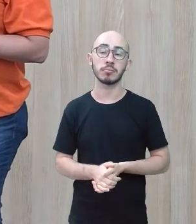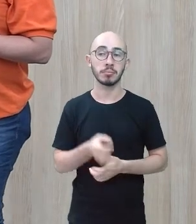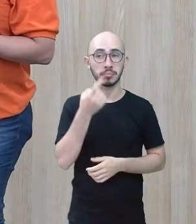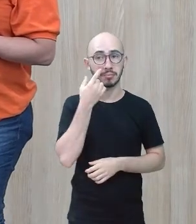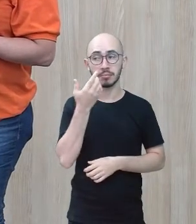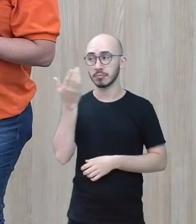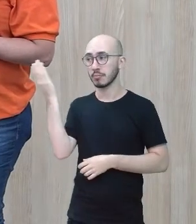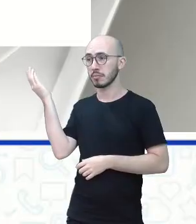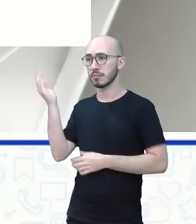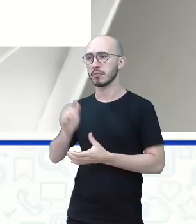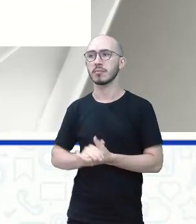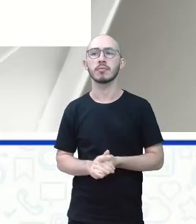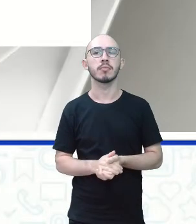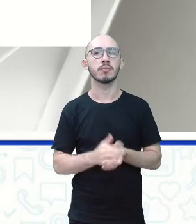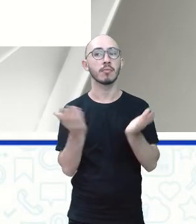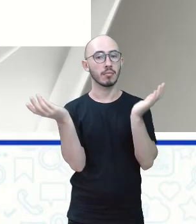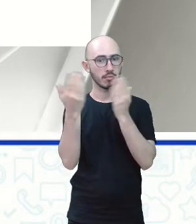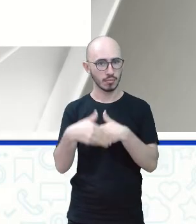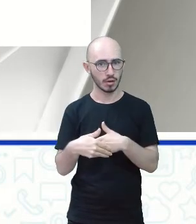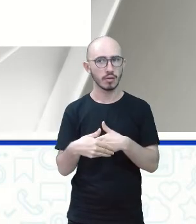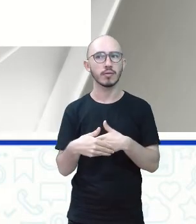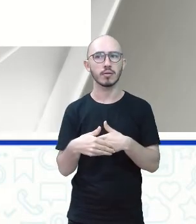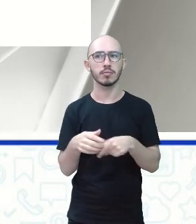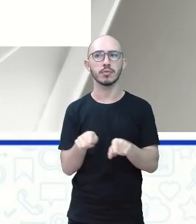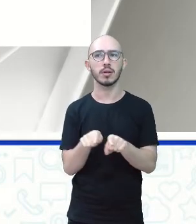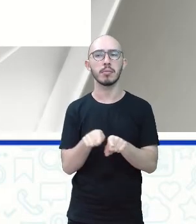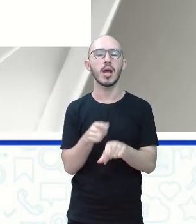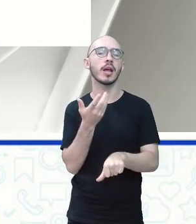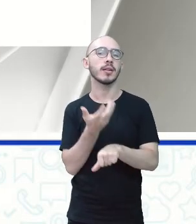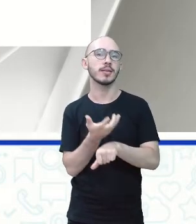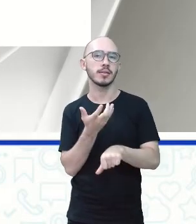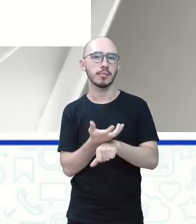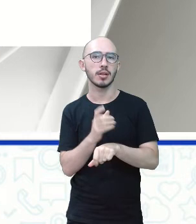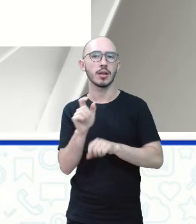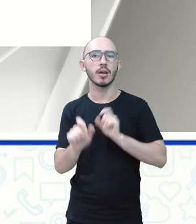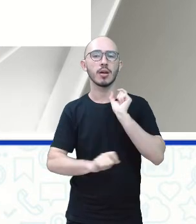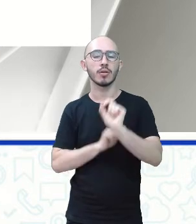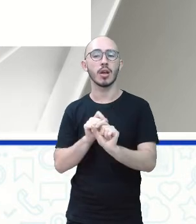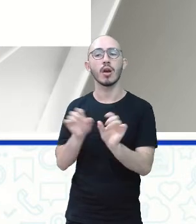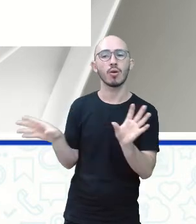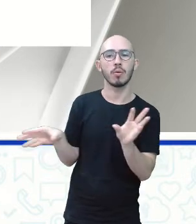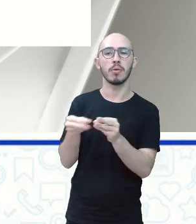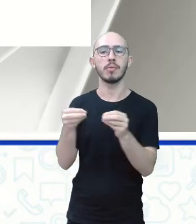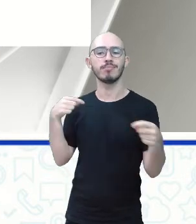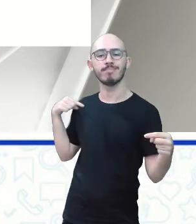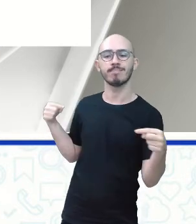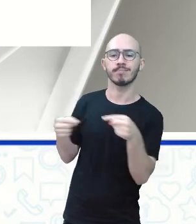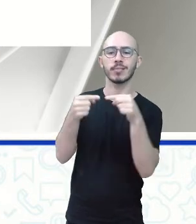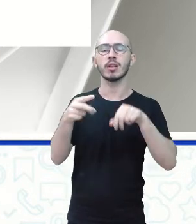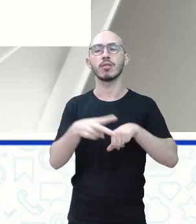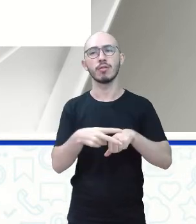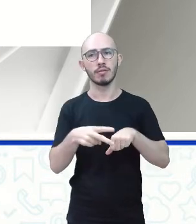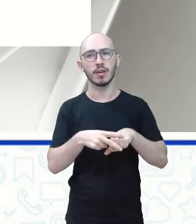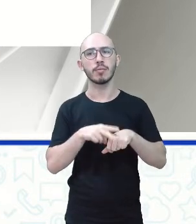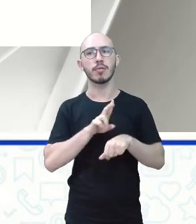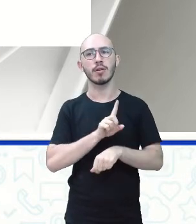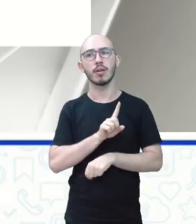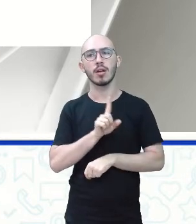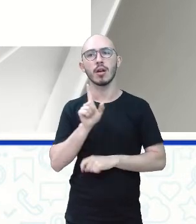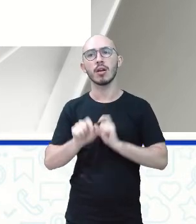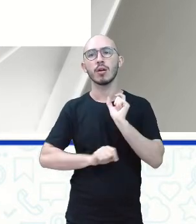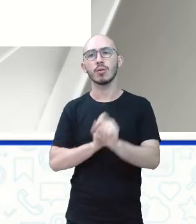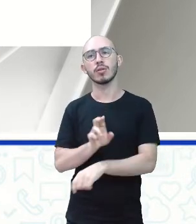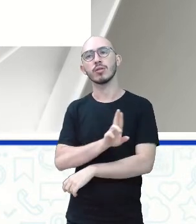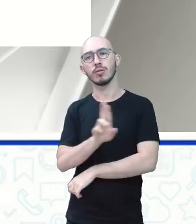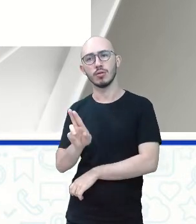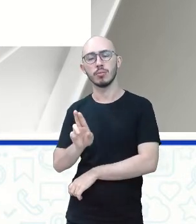Note que os termos a prova e a matéria são complementos diretos do verbo e são chamados de